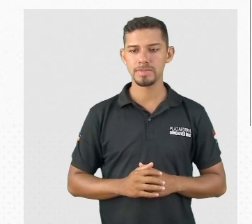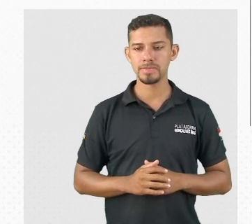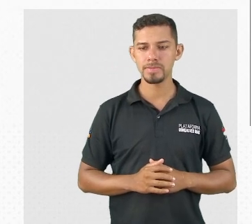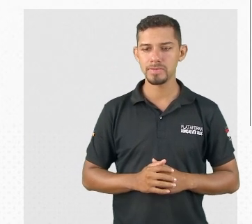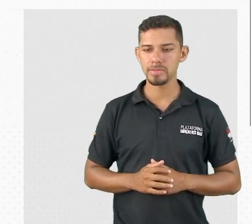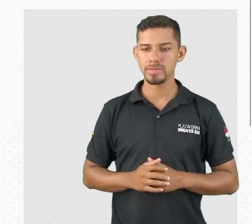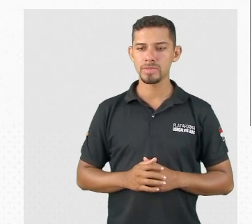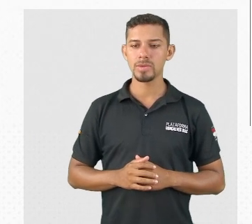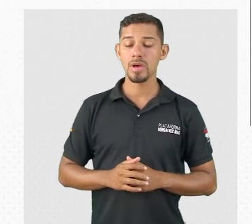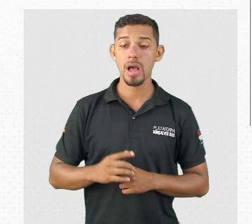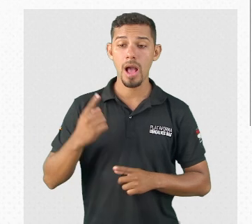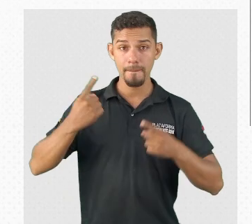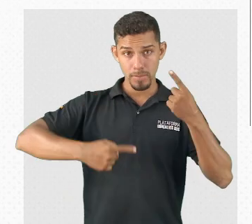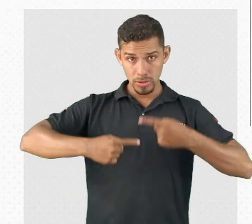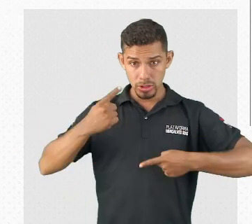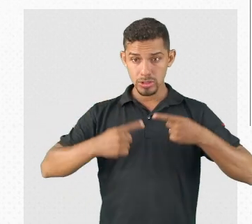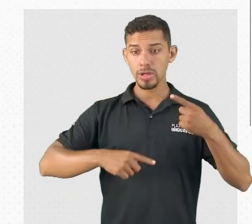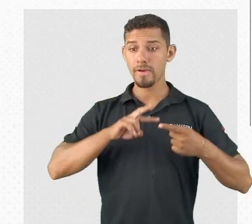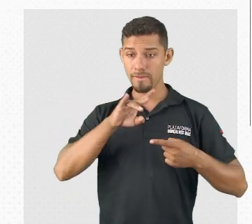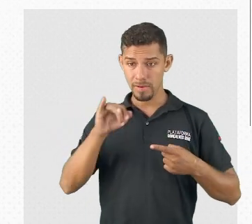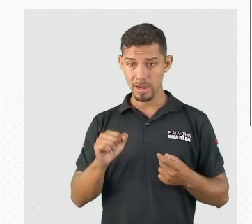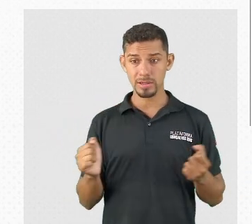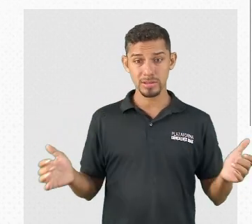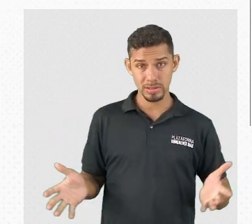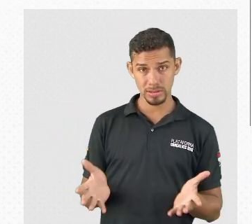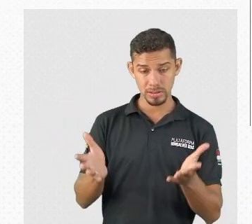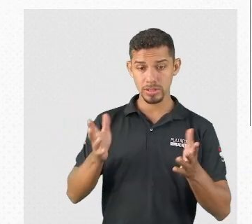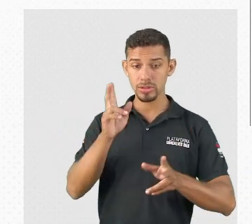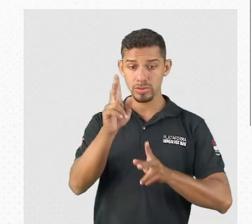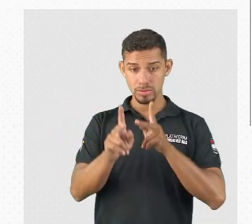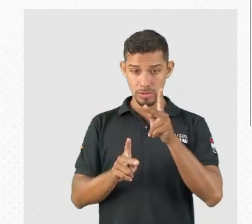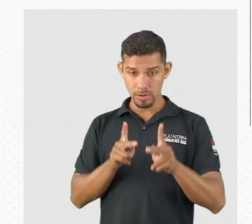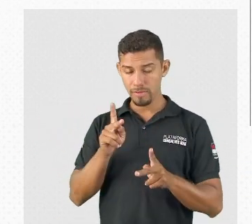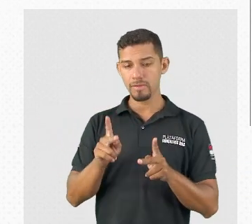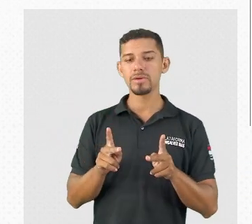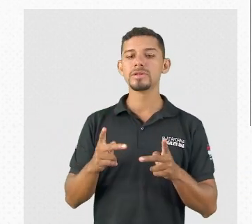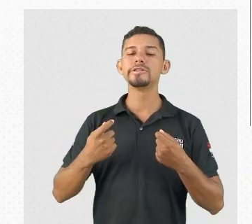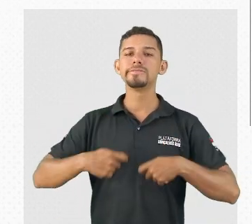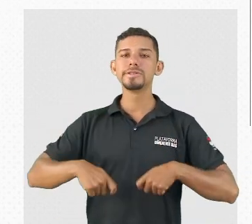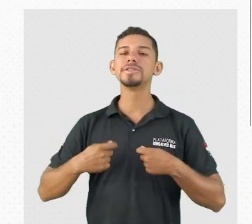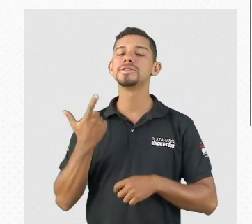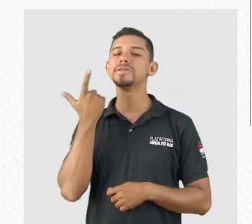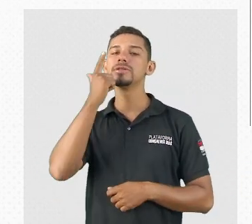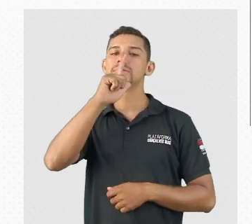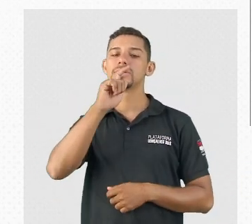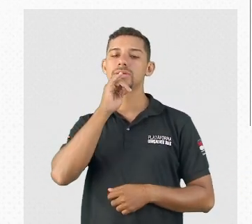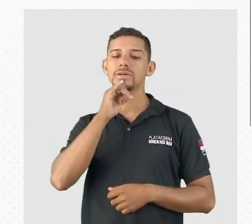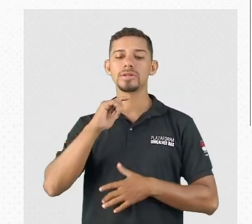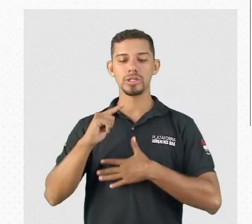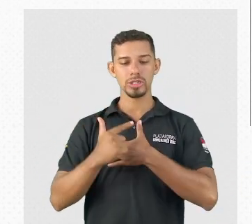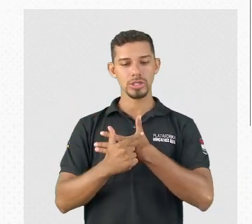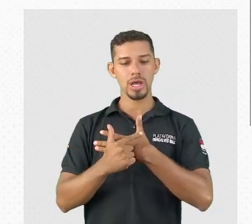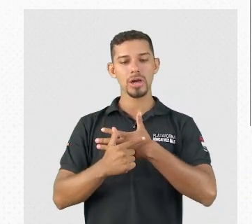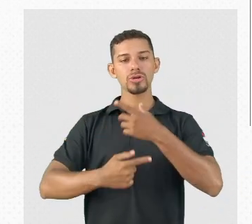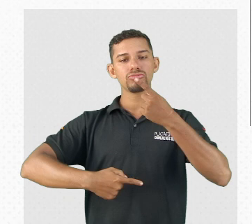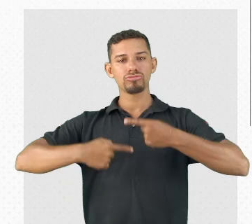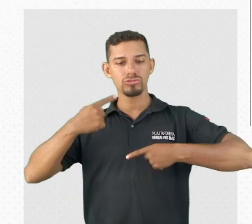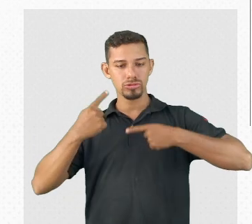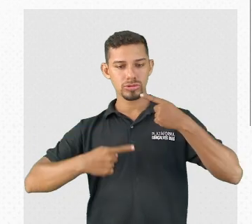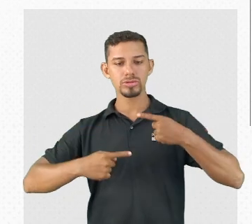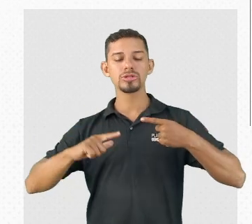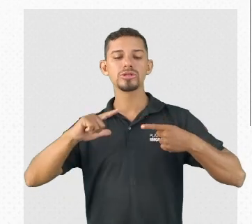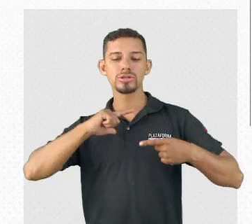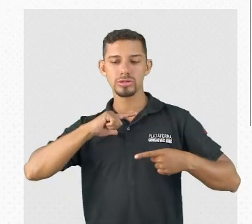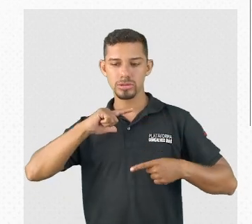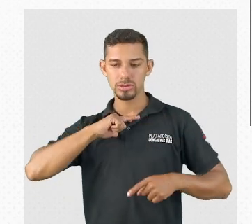Então, a política, quando vai refletir essa diversidade do povo, a gente precisa garantir que nos cargos políticos